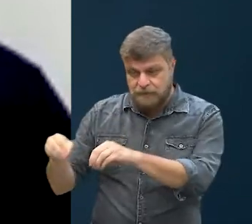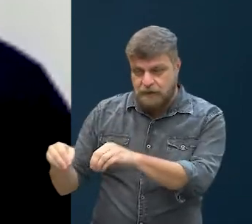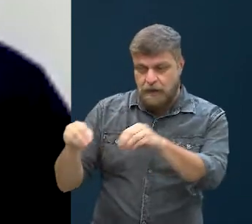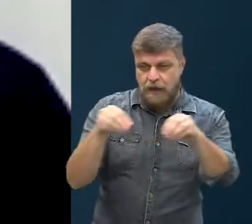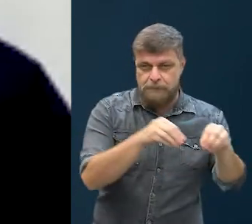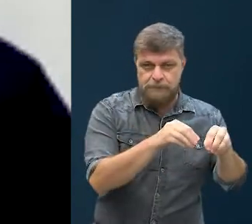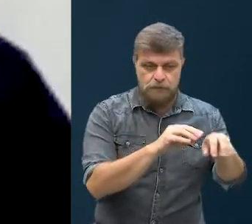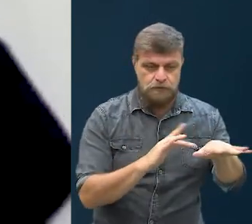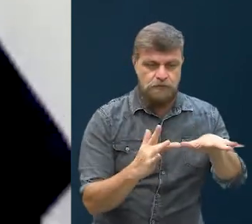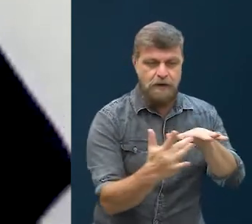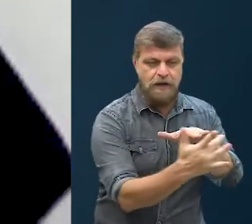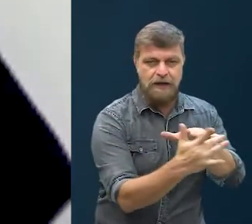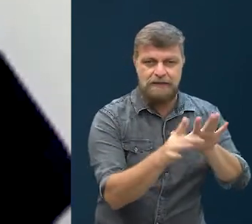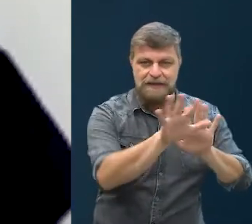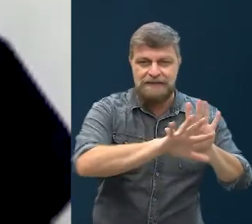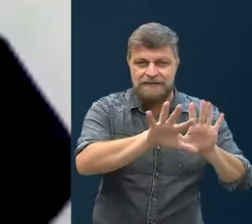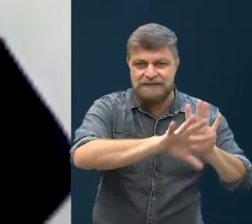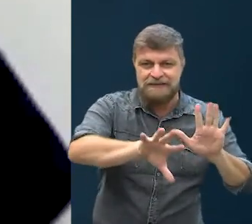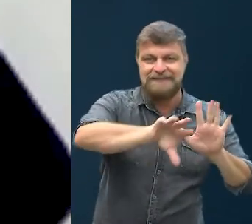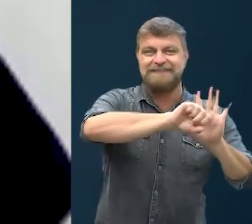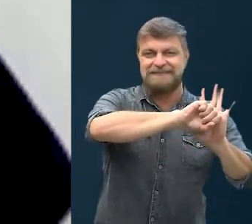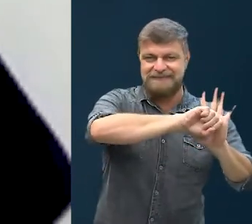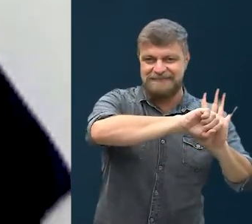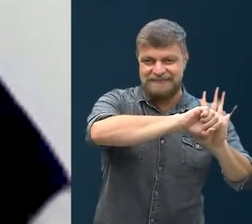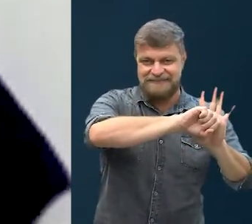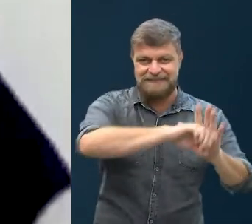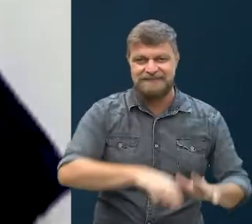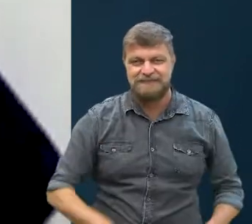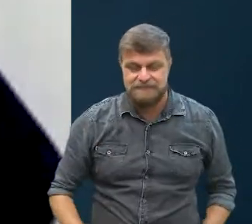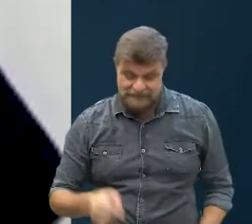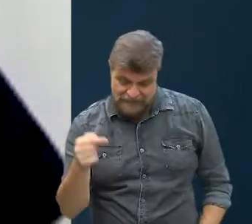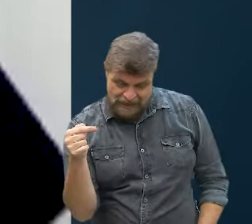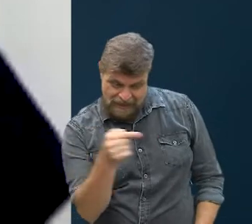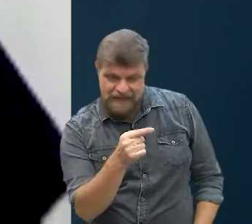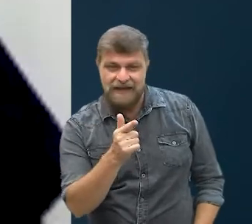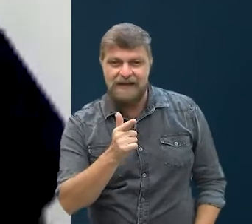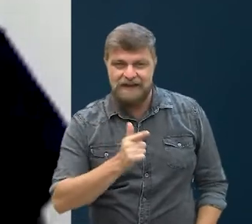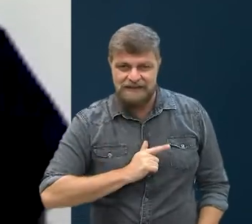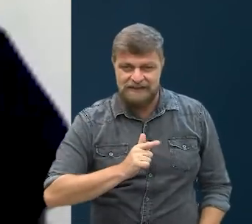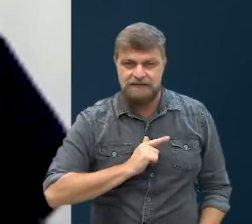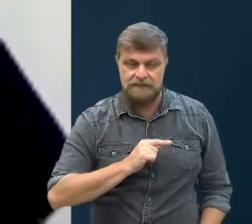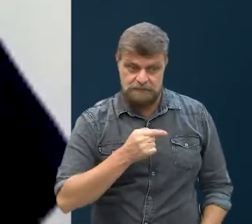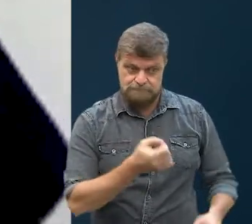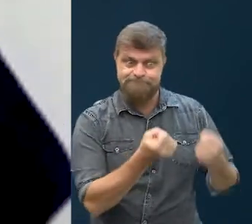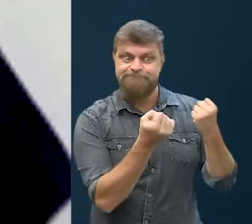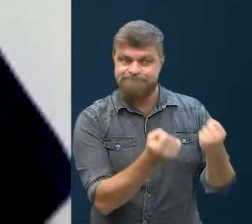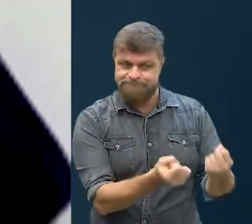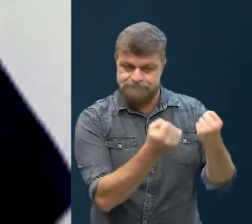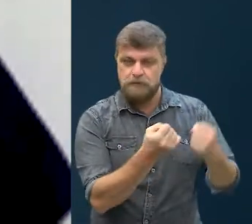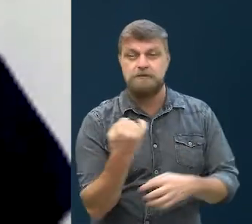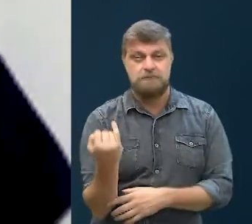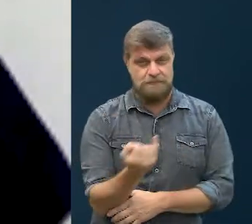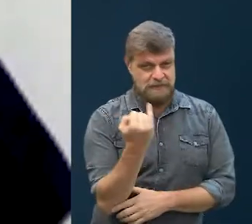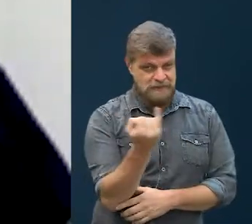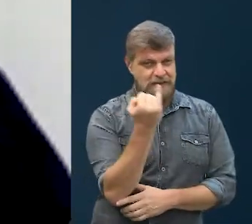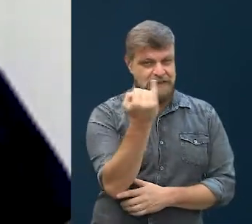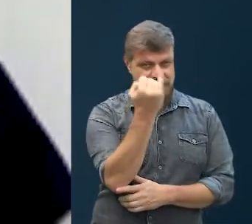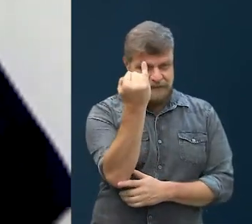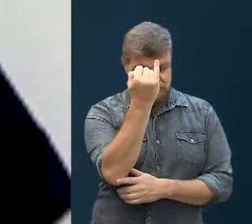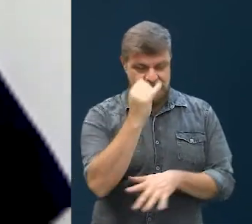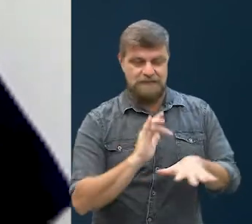no formato de audiovisual para as redes sociais. E aí a gente tem um peso, né, e uma importância